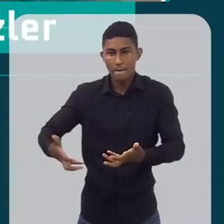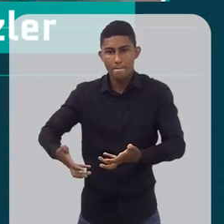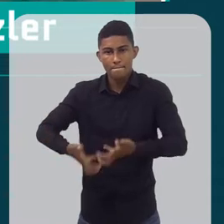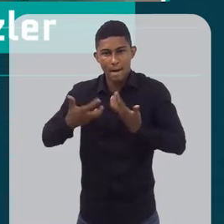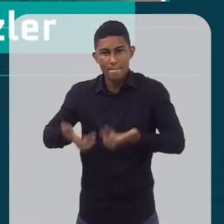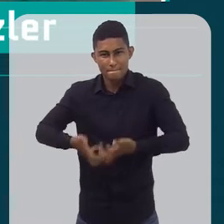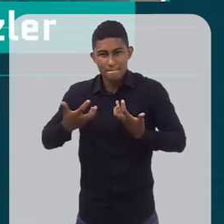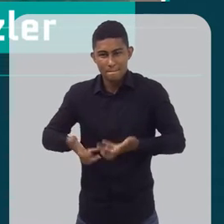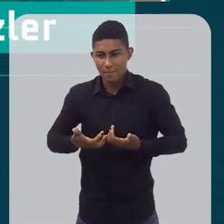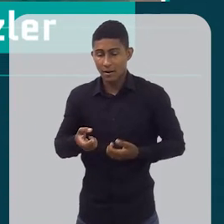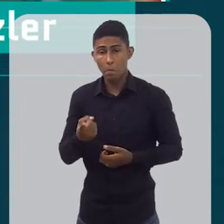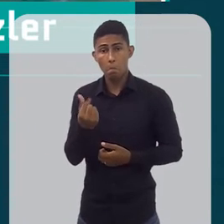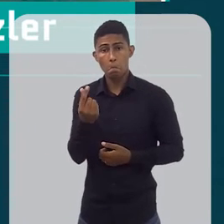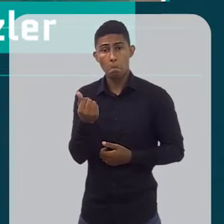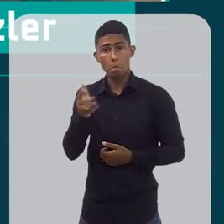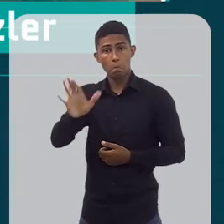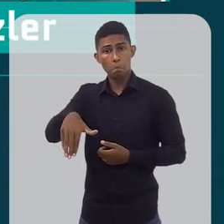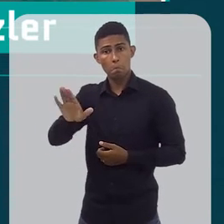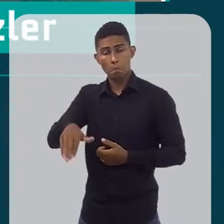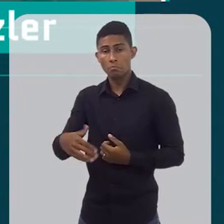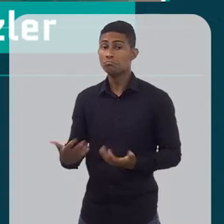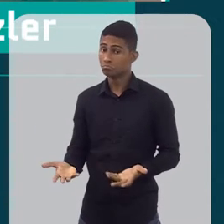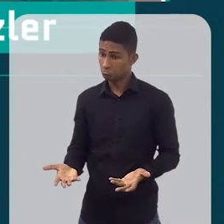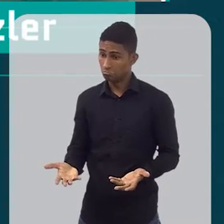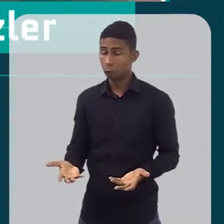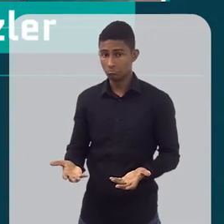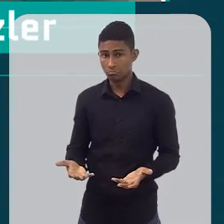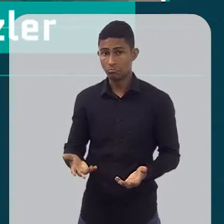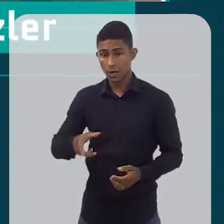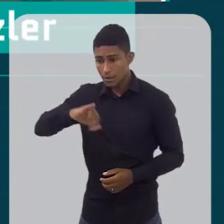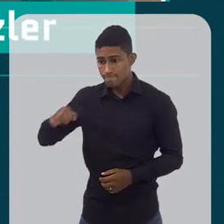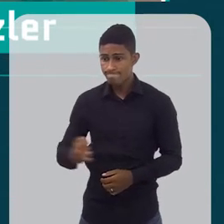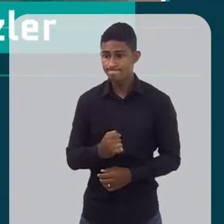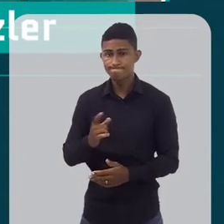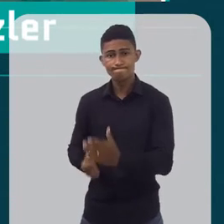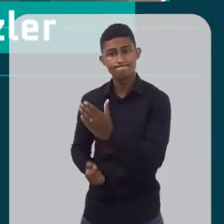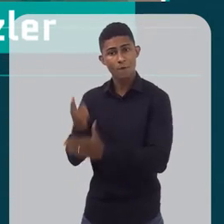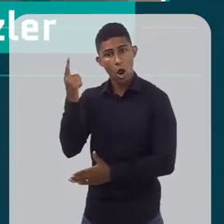legumes e verduras já vão ter um preço mais acessível.